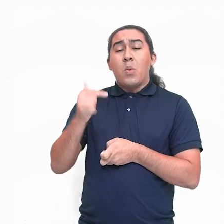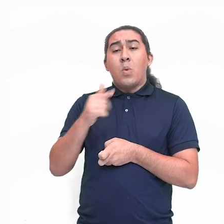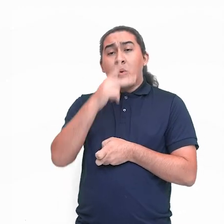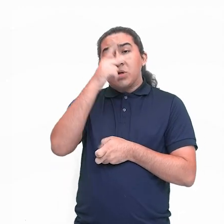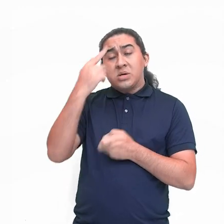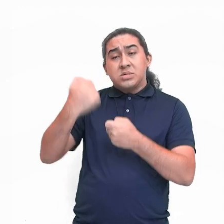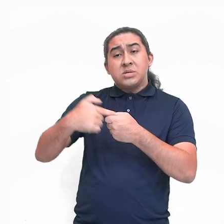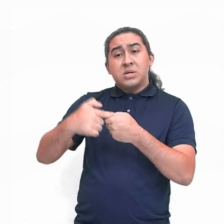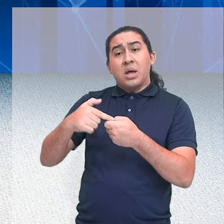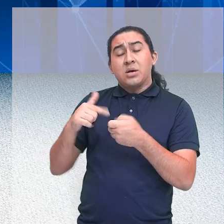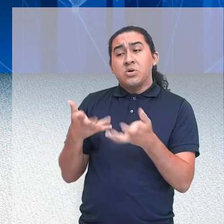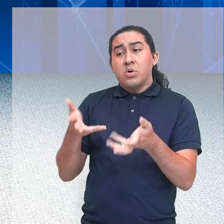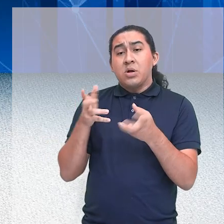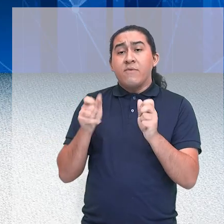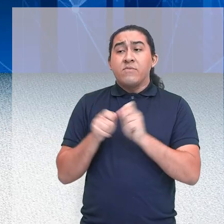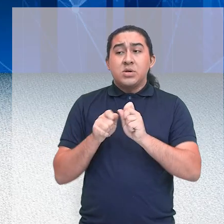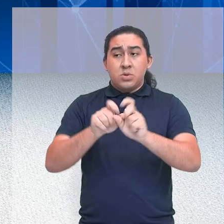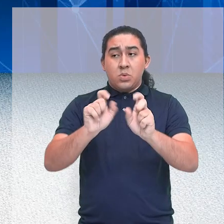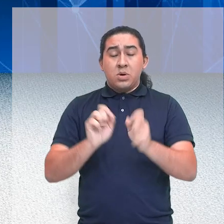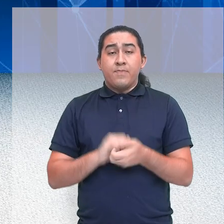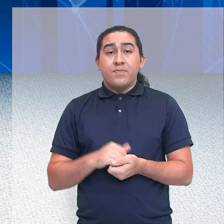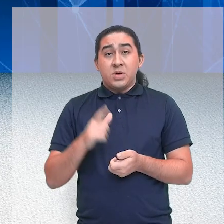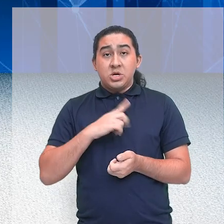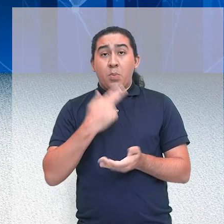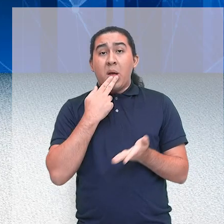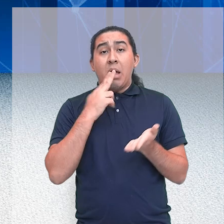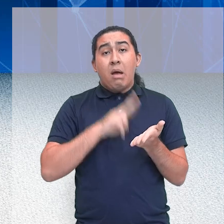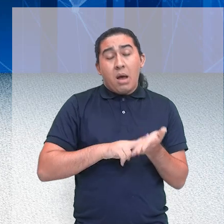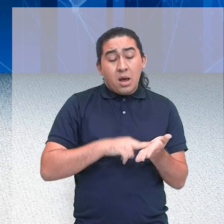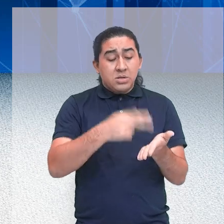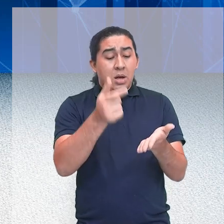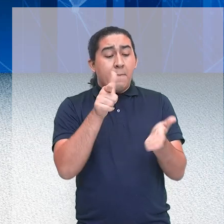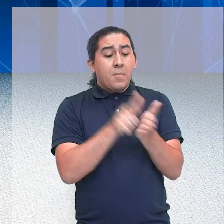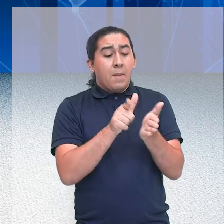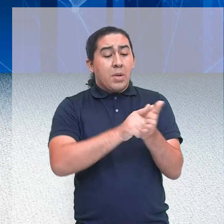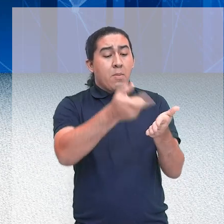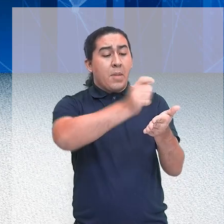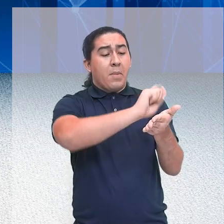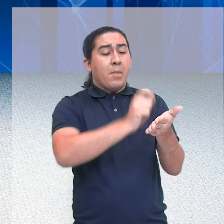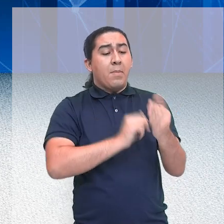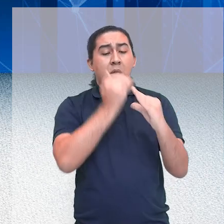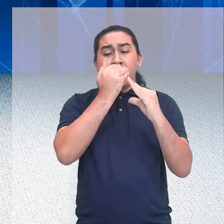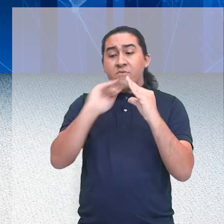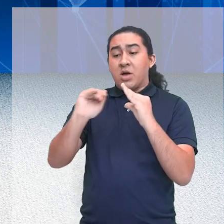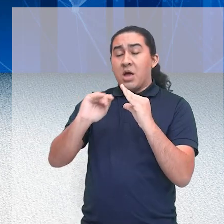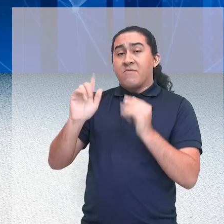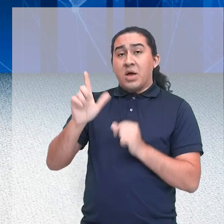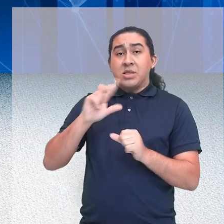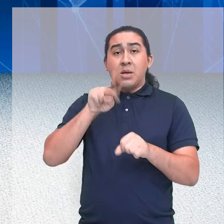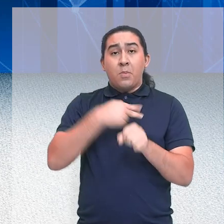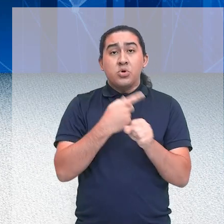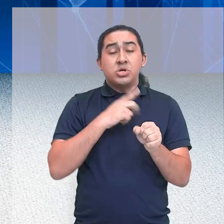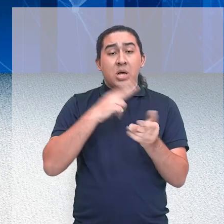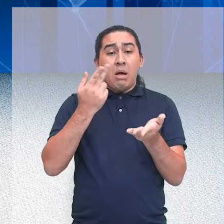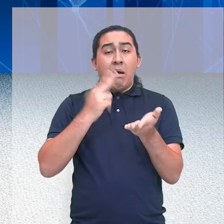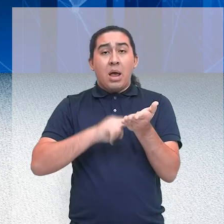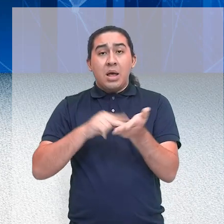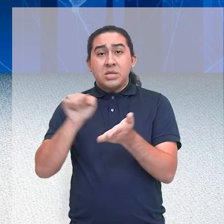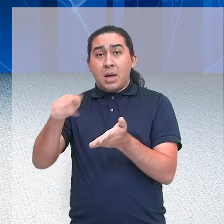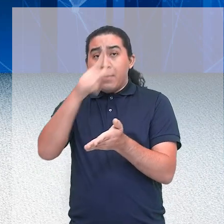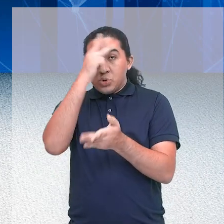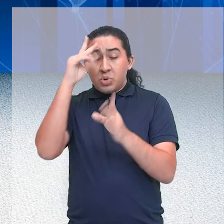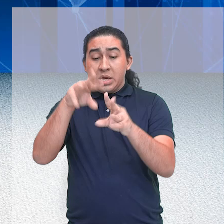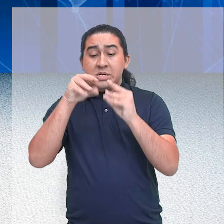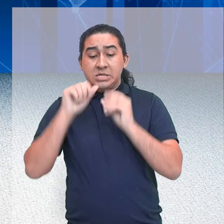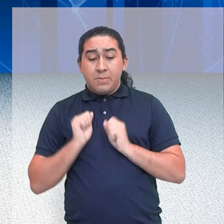cidade, o que eu fazia? Eu escrevia uma carta, mandava no correio, essa carta chegava para esse destinatário, ele